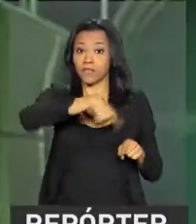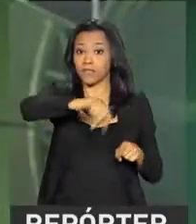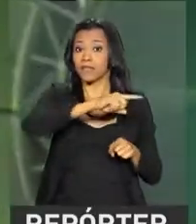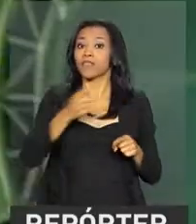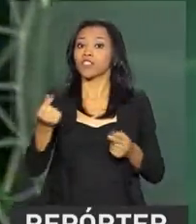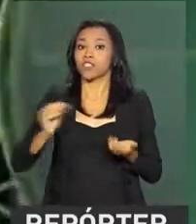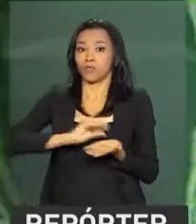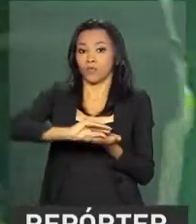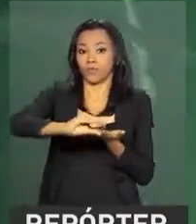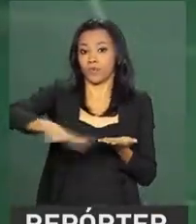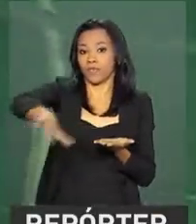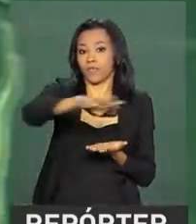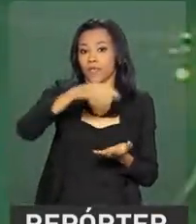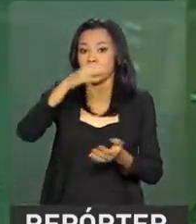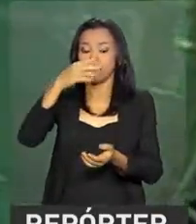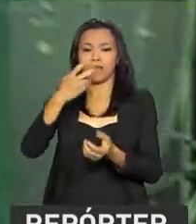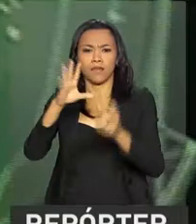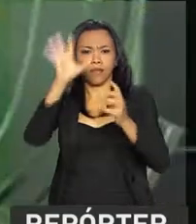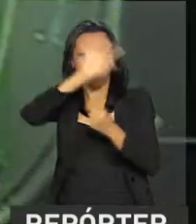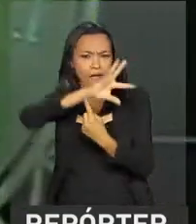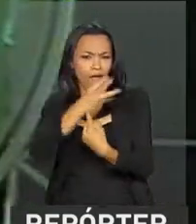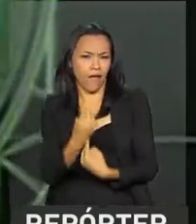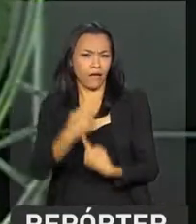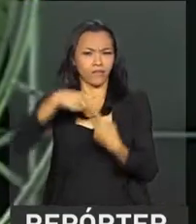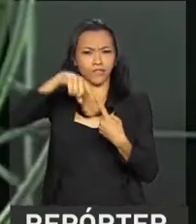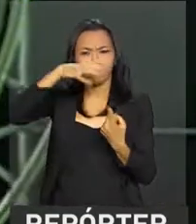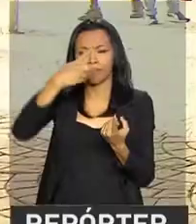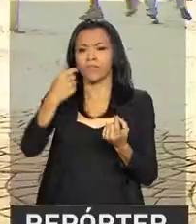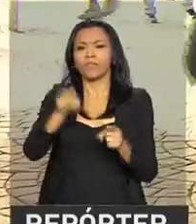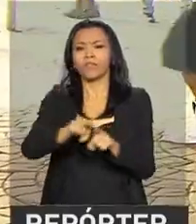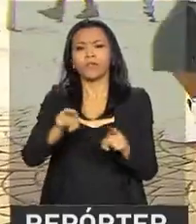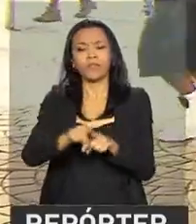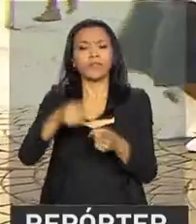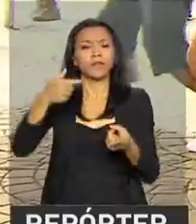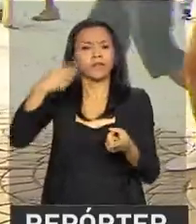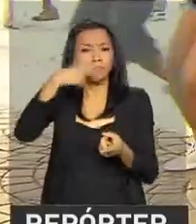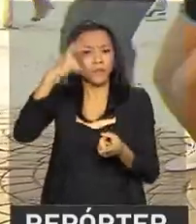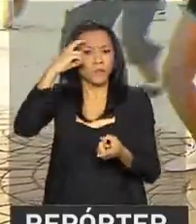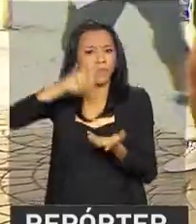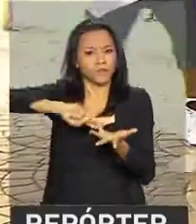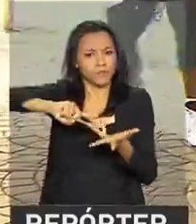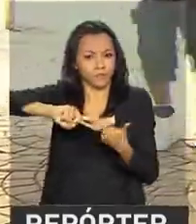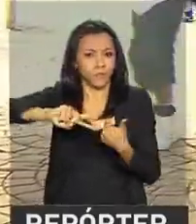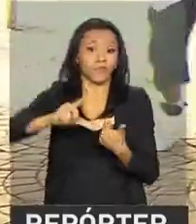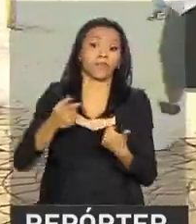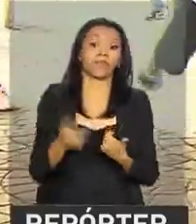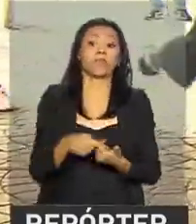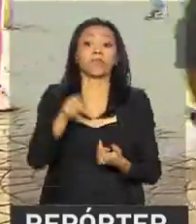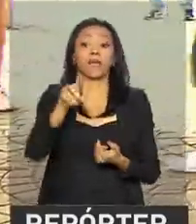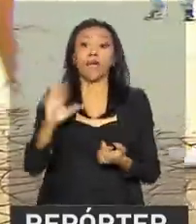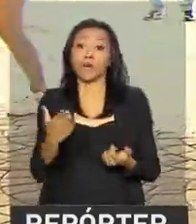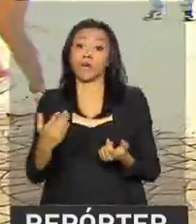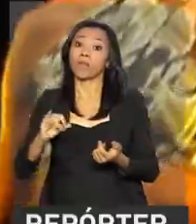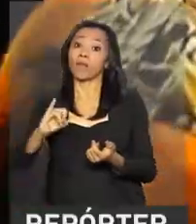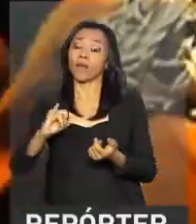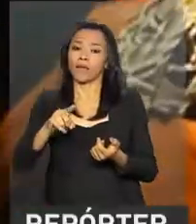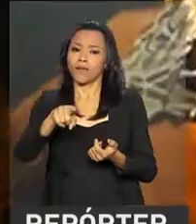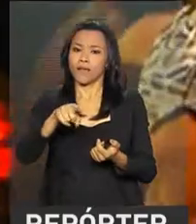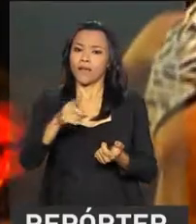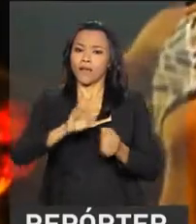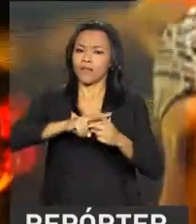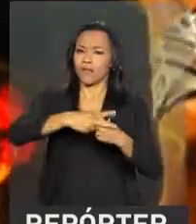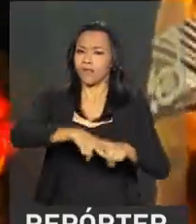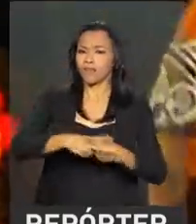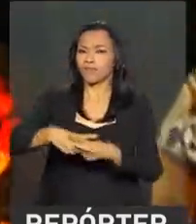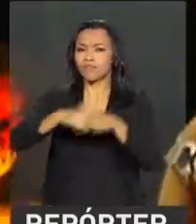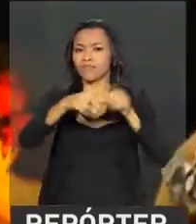e em troca pagarem menos imposto de renda agora o mecanismo passa por mais uma atualização para aumentar